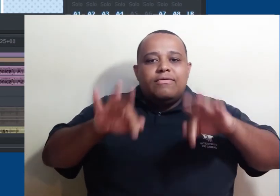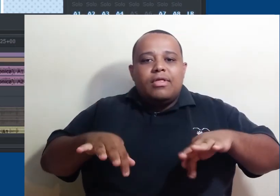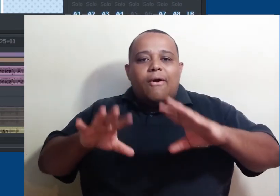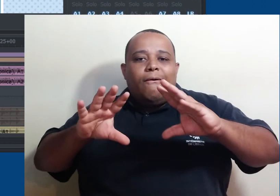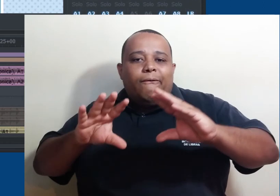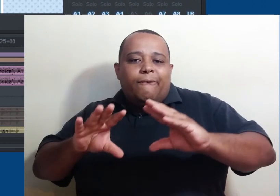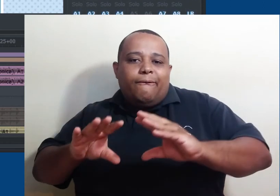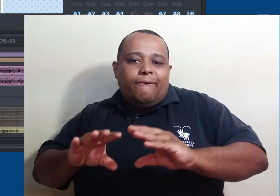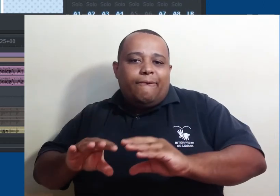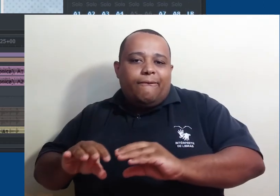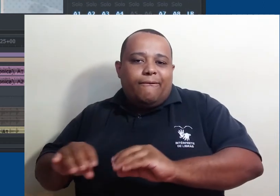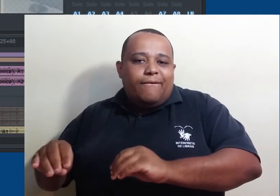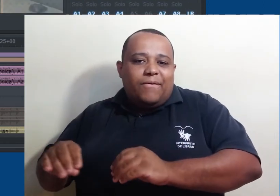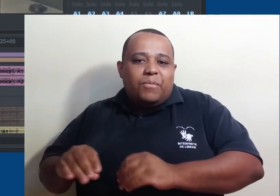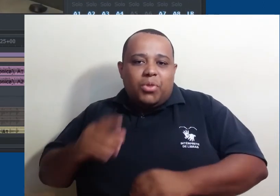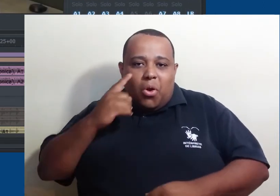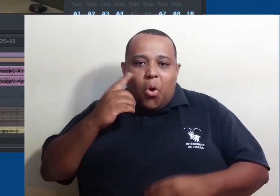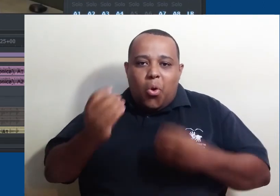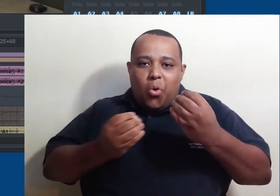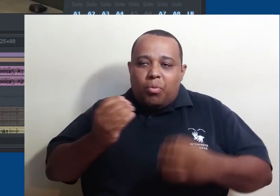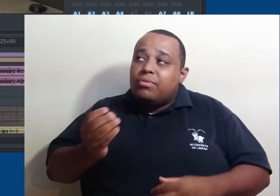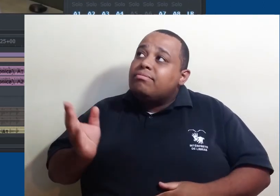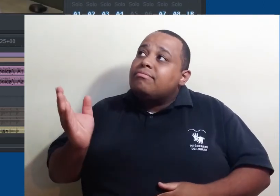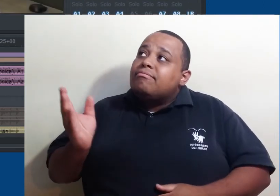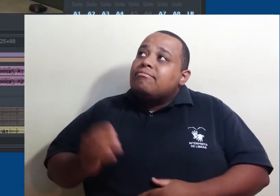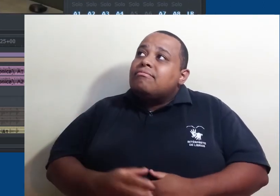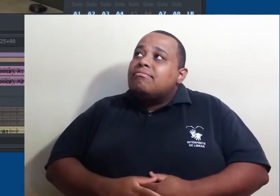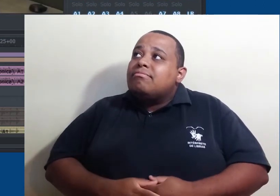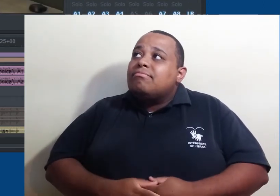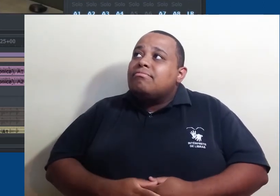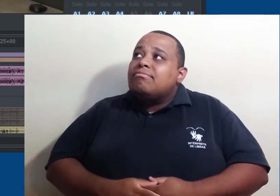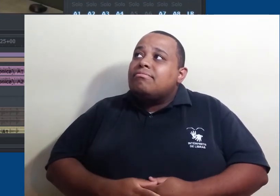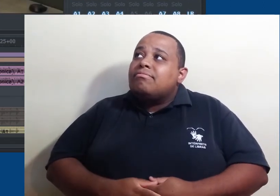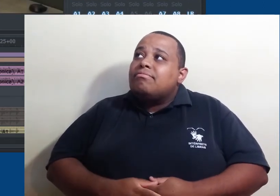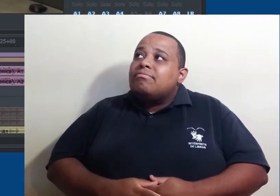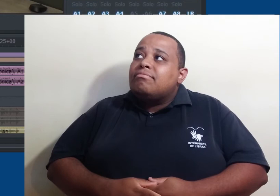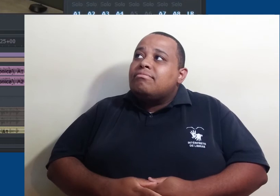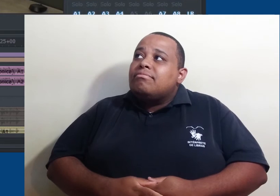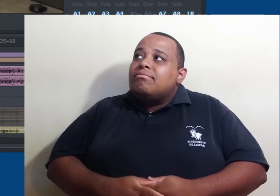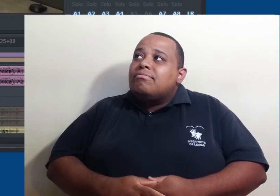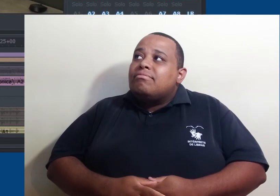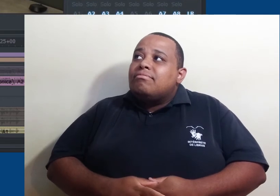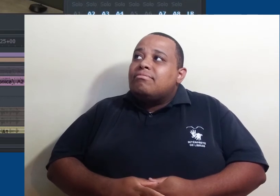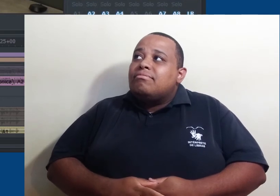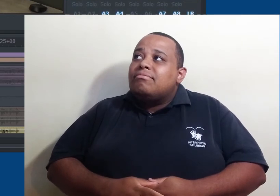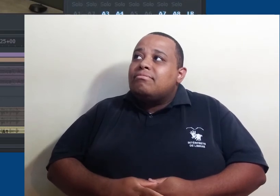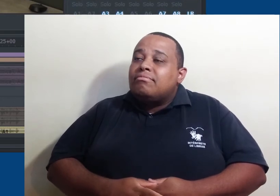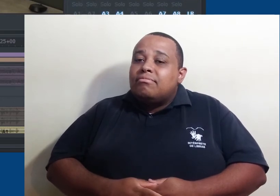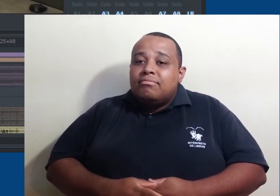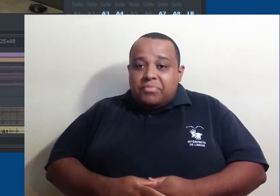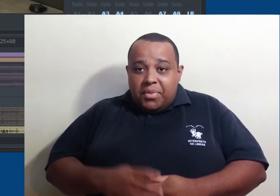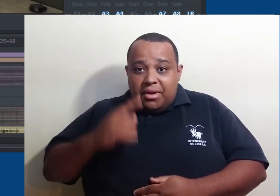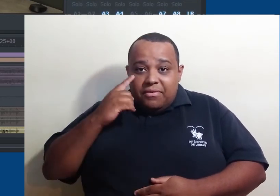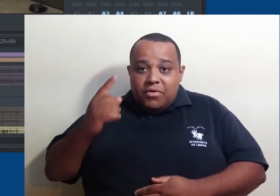Então vamos ouvir. Olá pessoal, tudo bem? Meu nome é Luiz, eu sou assistente audiovisual do LDI, que é o Laboratório de Design Institucional